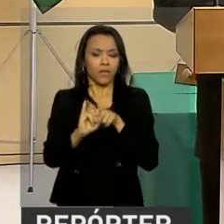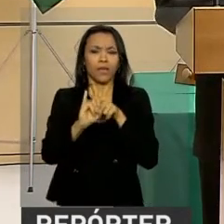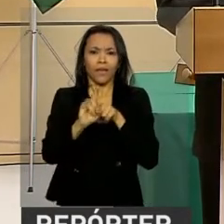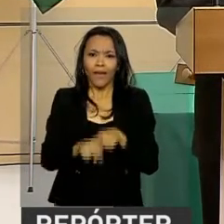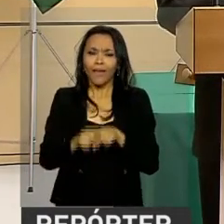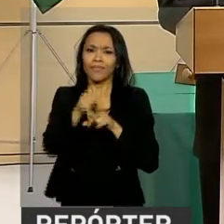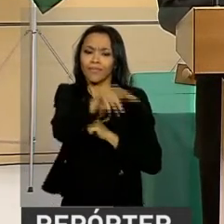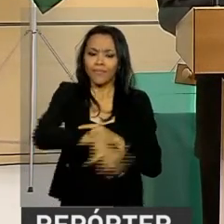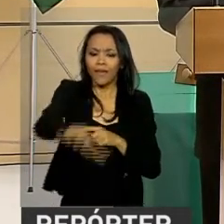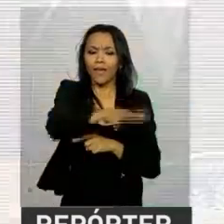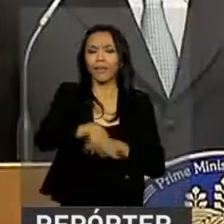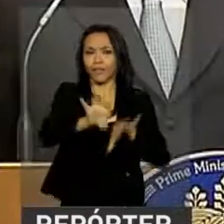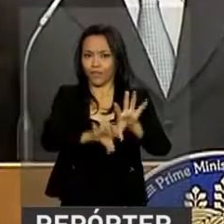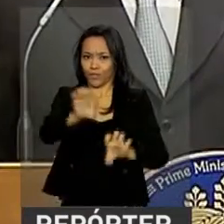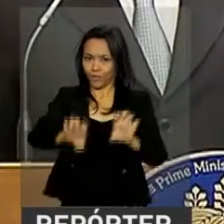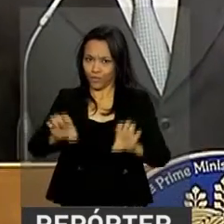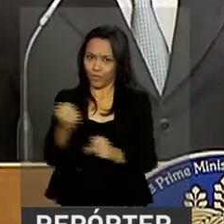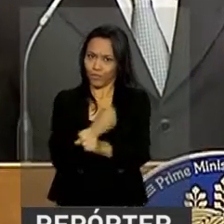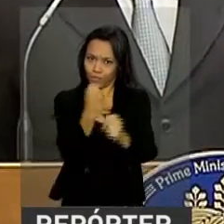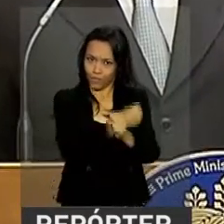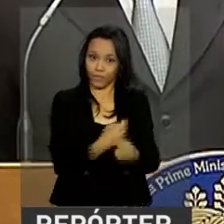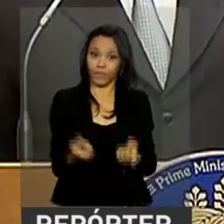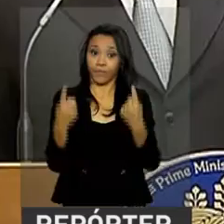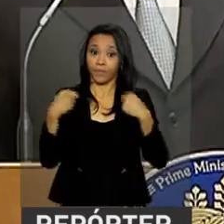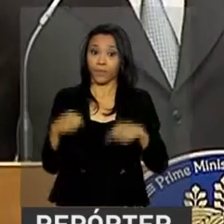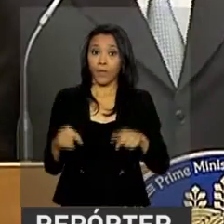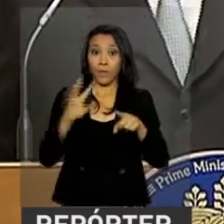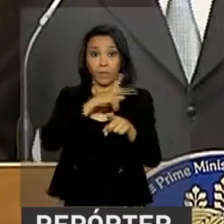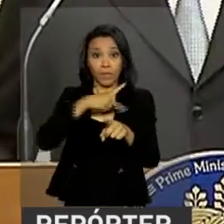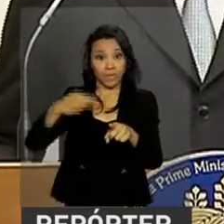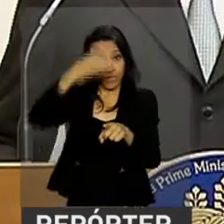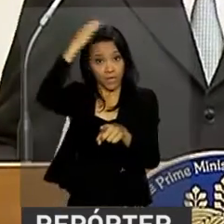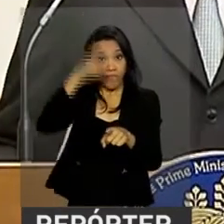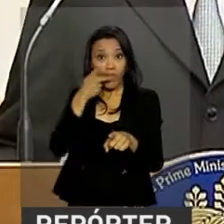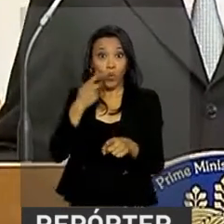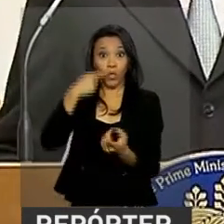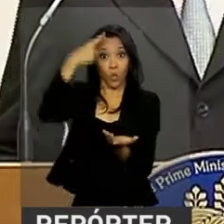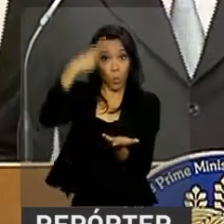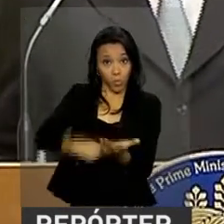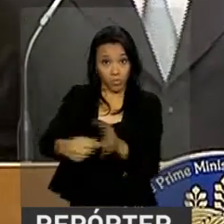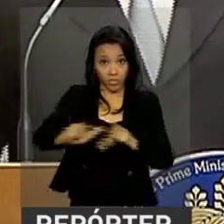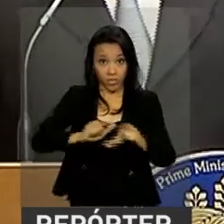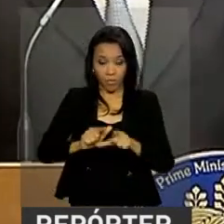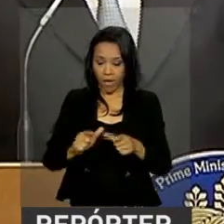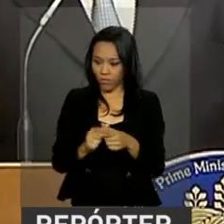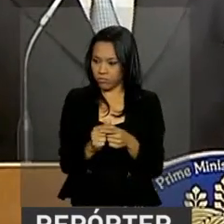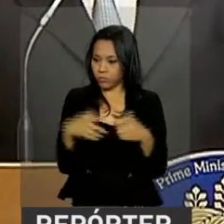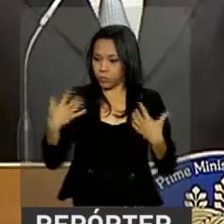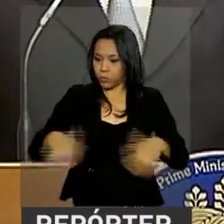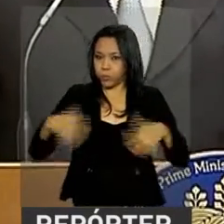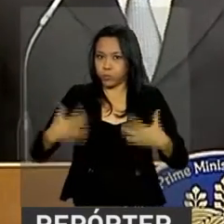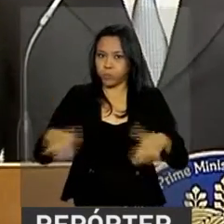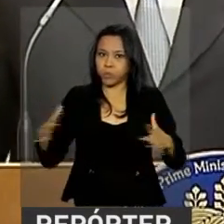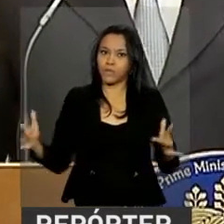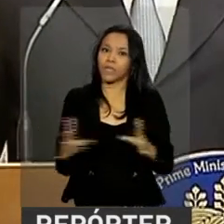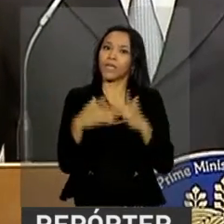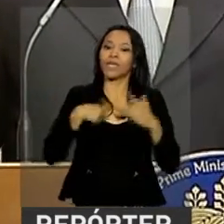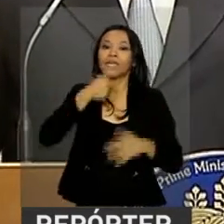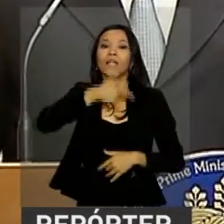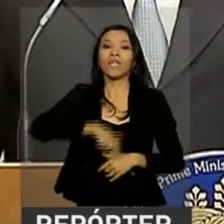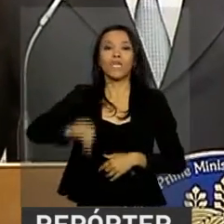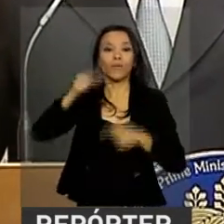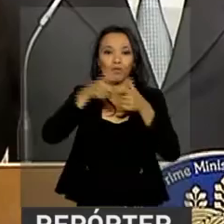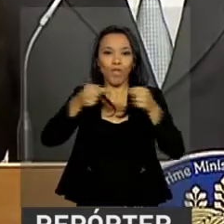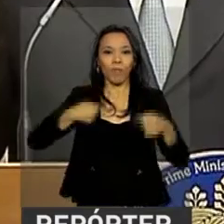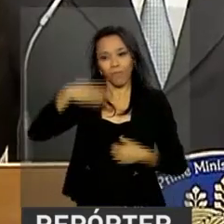exatamente na área da infraestrutura. Michel Temer destacou que a agenda entre os dois países é extensa e, em japonês, agradeceu